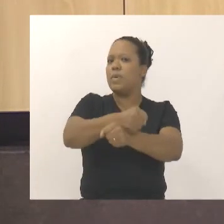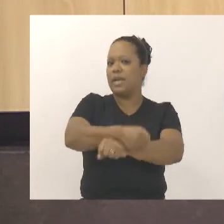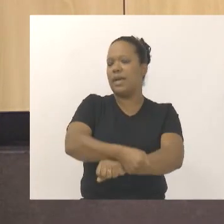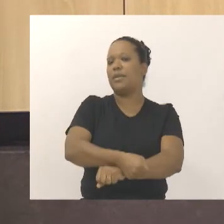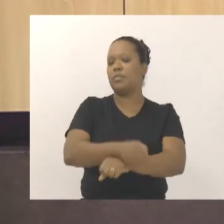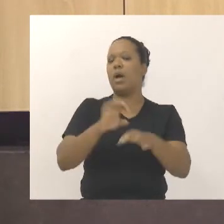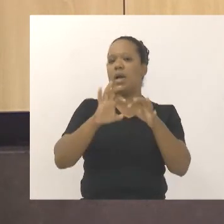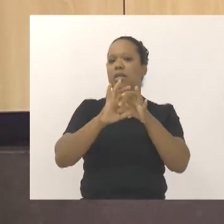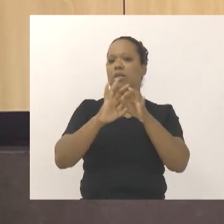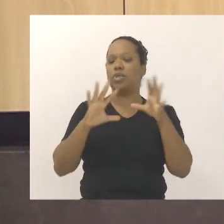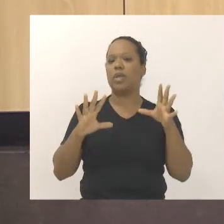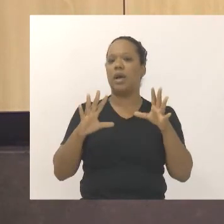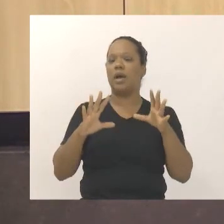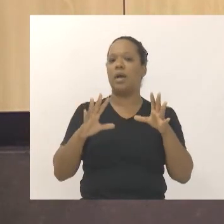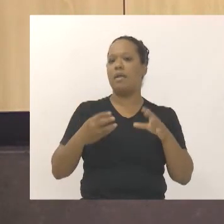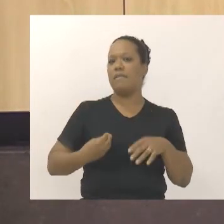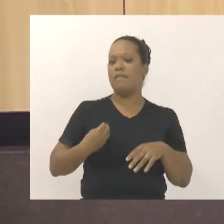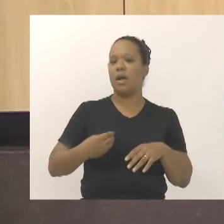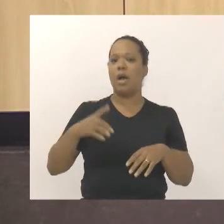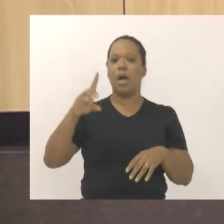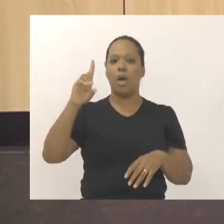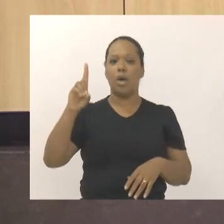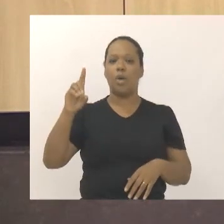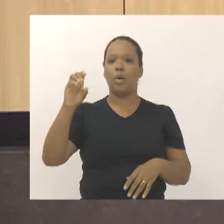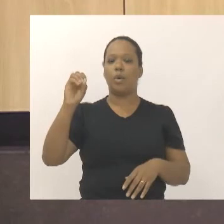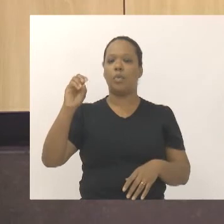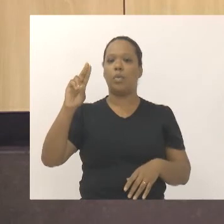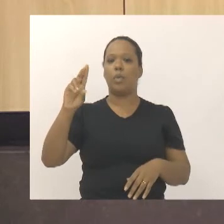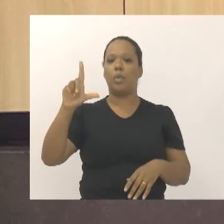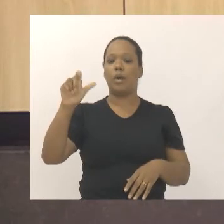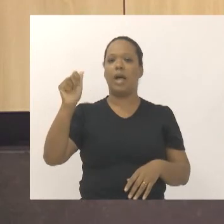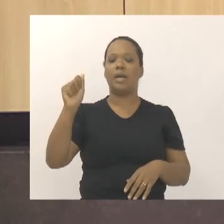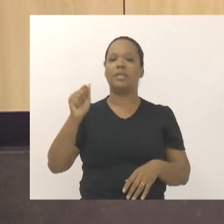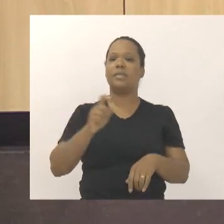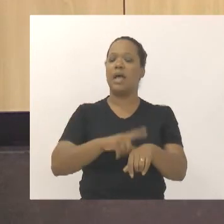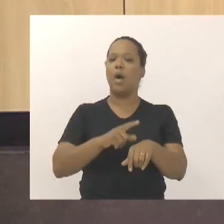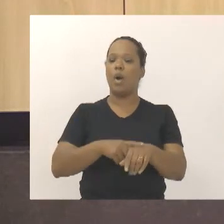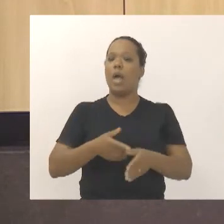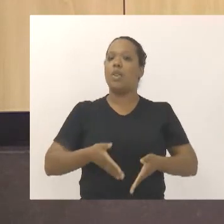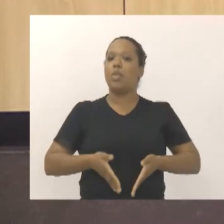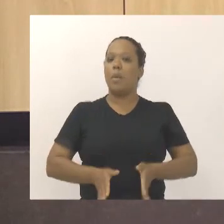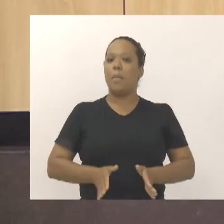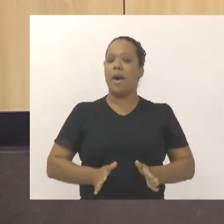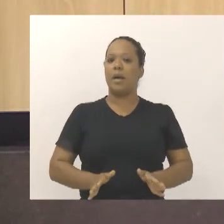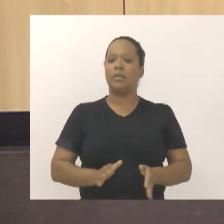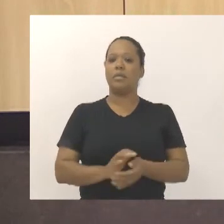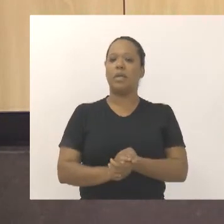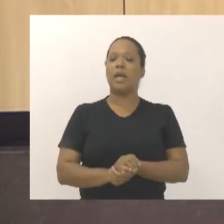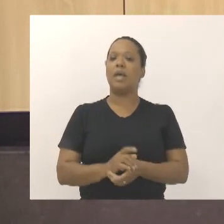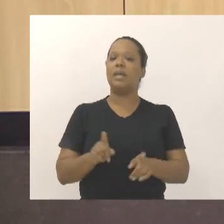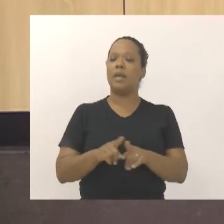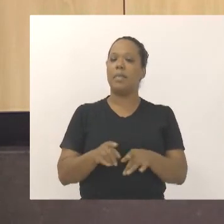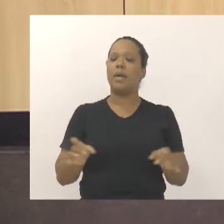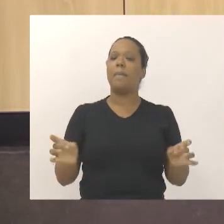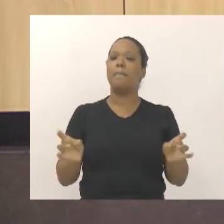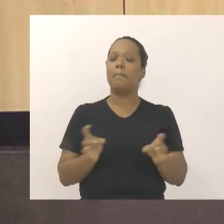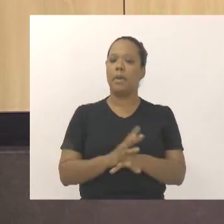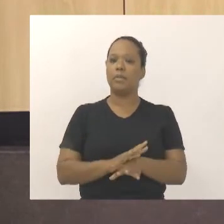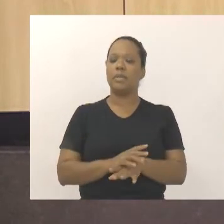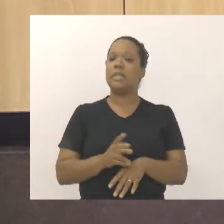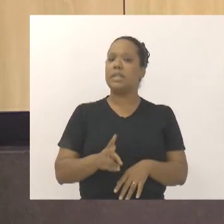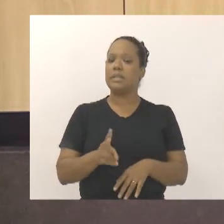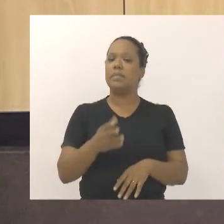a permitir a presença de doulas durante todo o período de trabalho de parto e pós-parto imediato, sempre